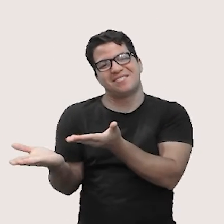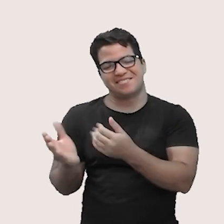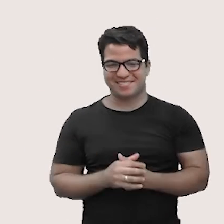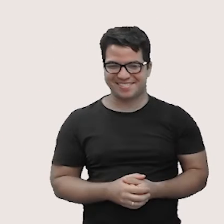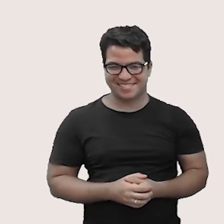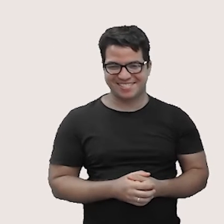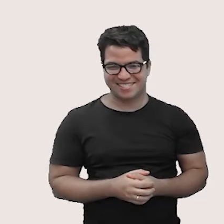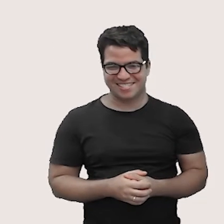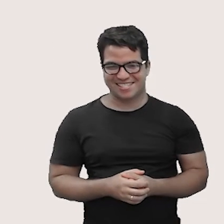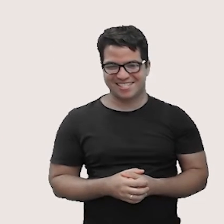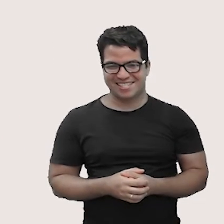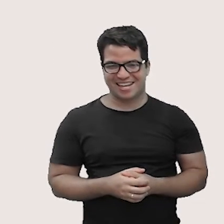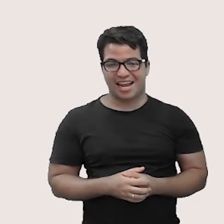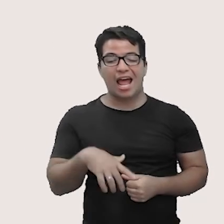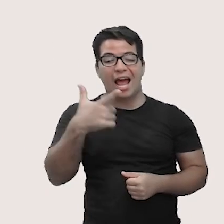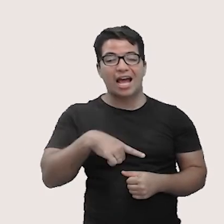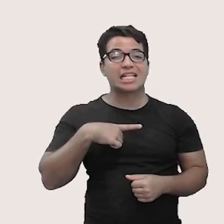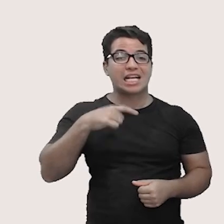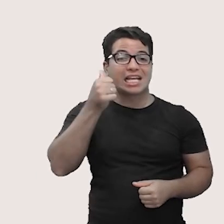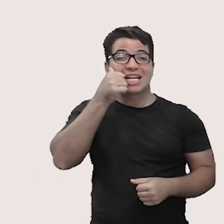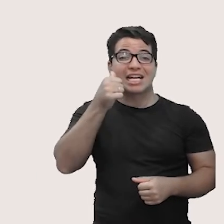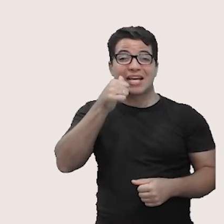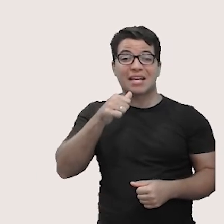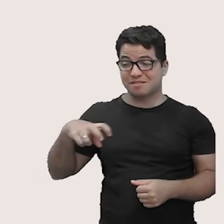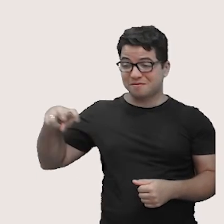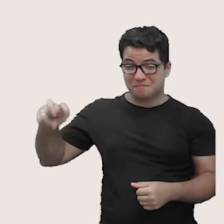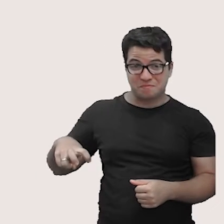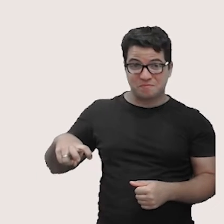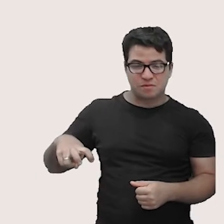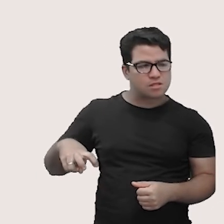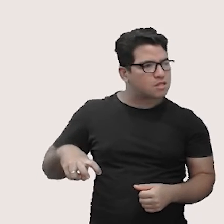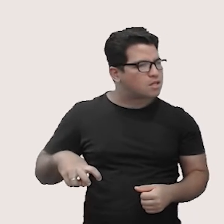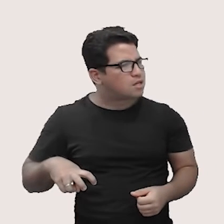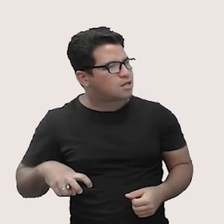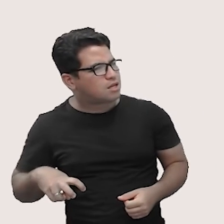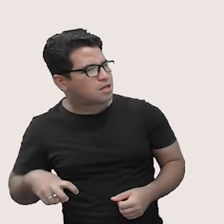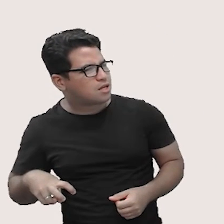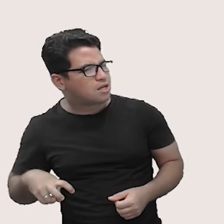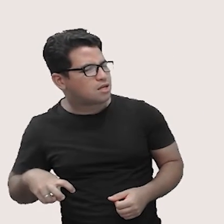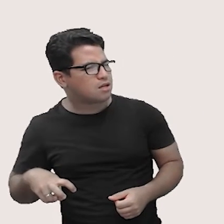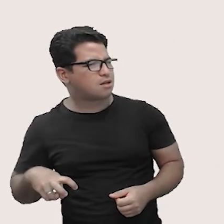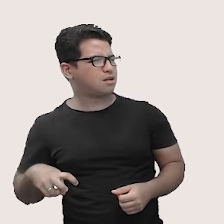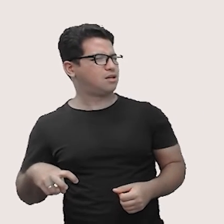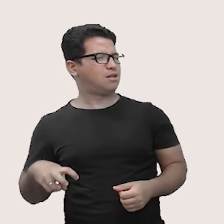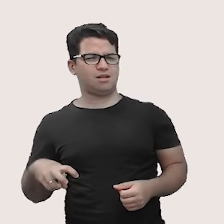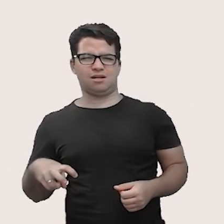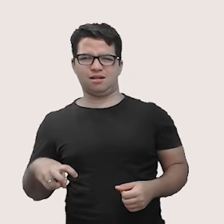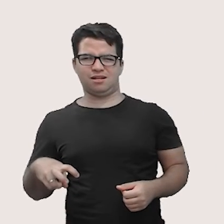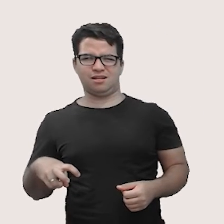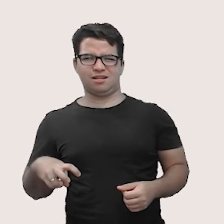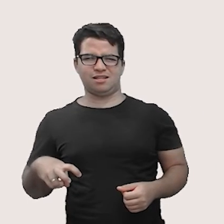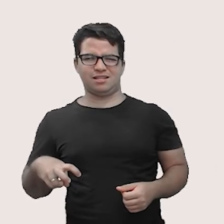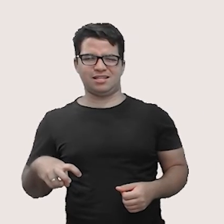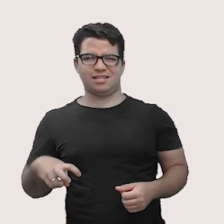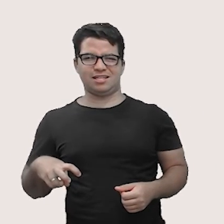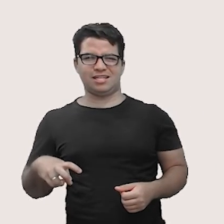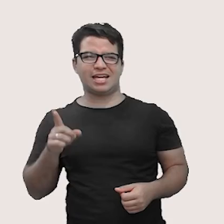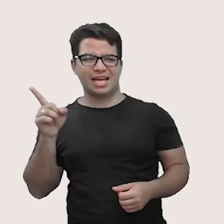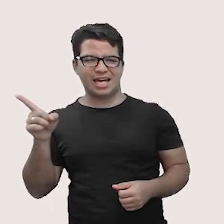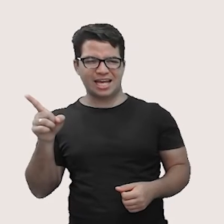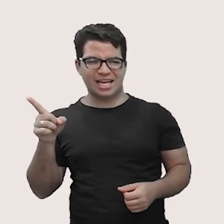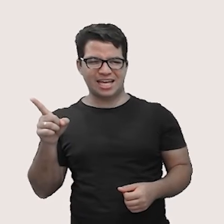anymore, Jimmy? Gente, Cebolinha na versão, né, em inglês é Jimmy,